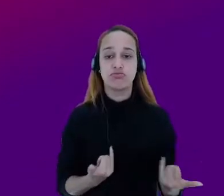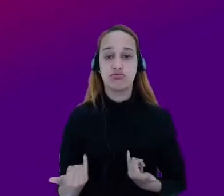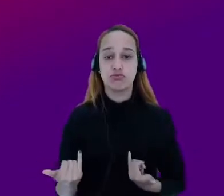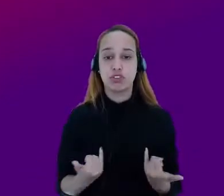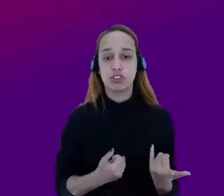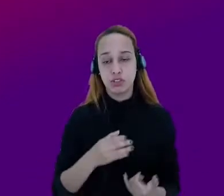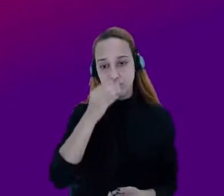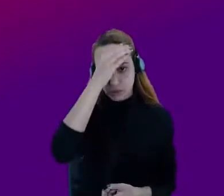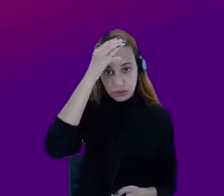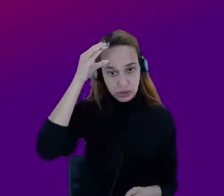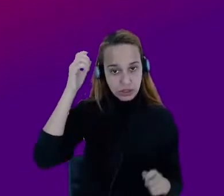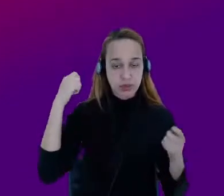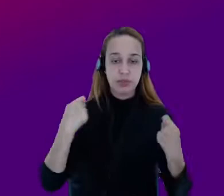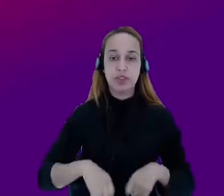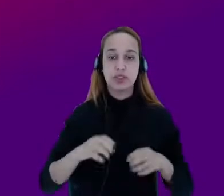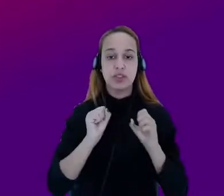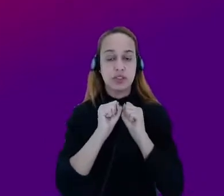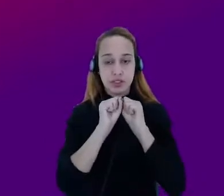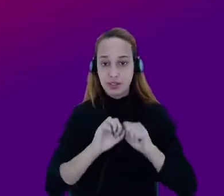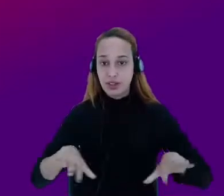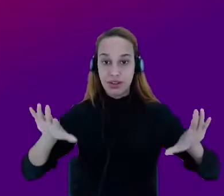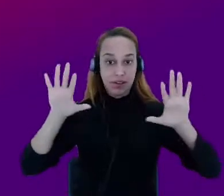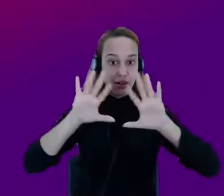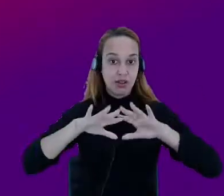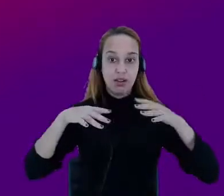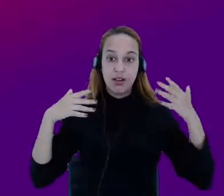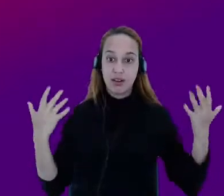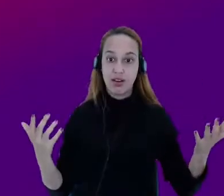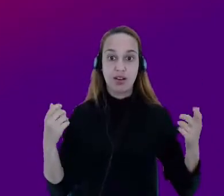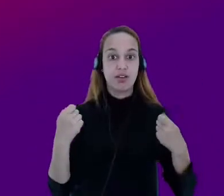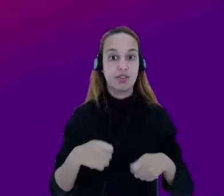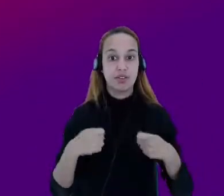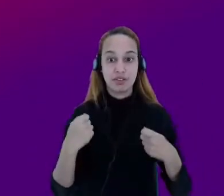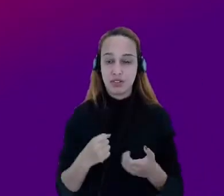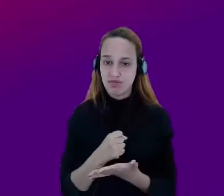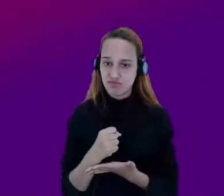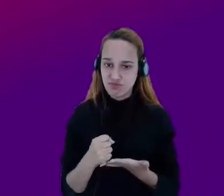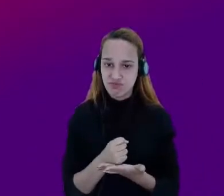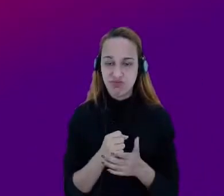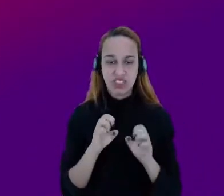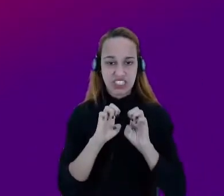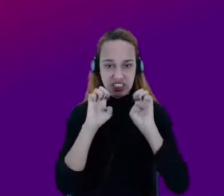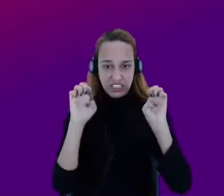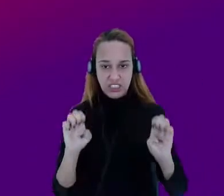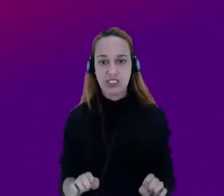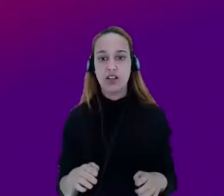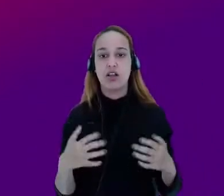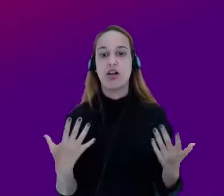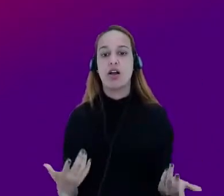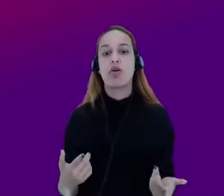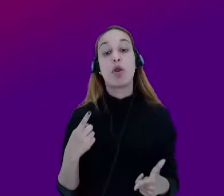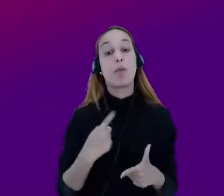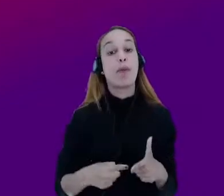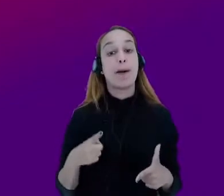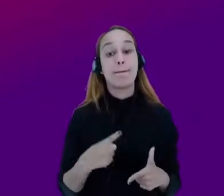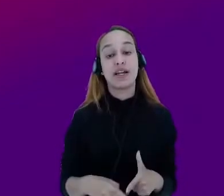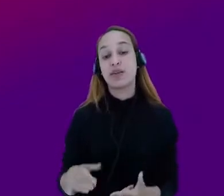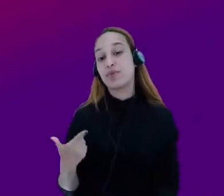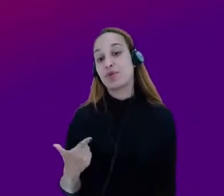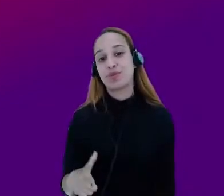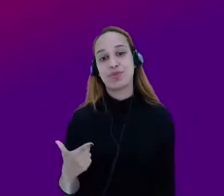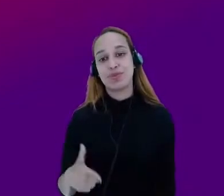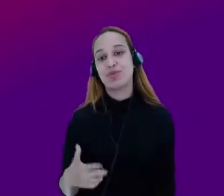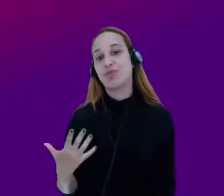forma transparente, uma forma muito estruturada para a seguradora, para que não exista nenhum problema de cobertura caso exista